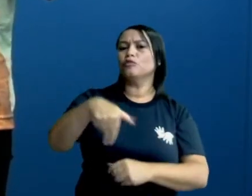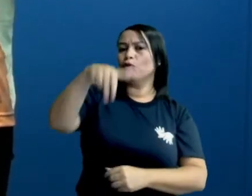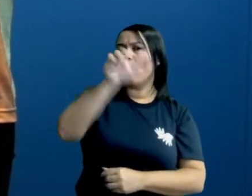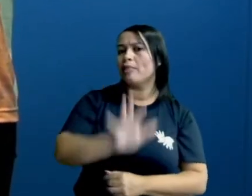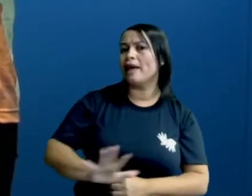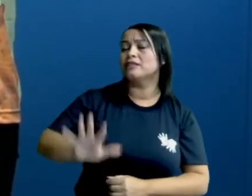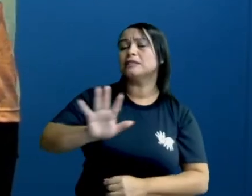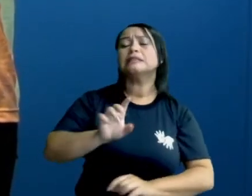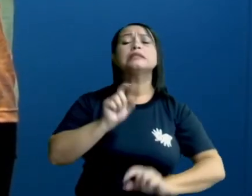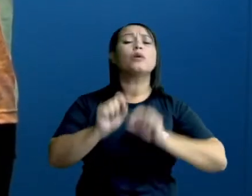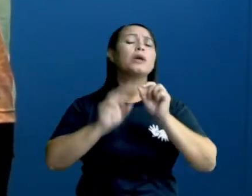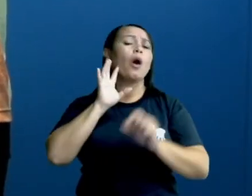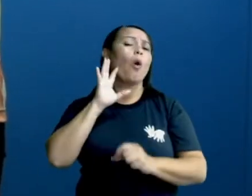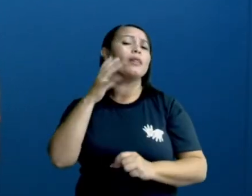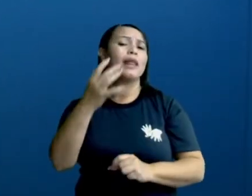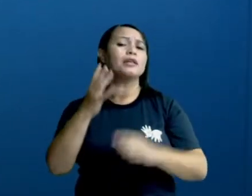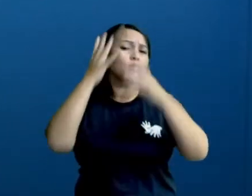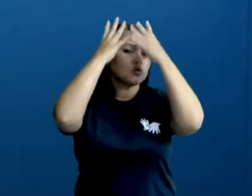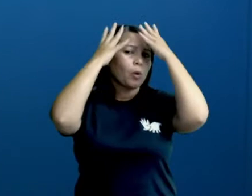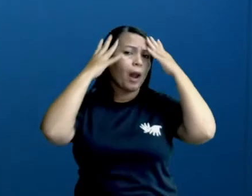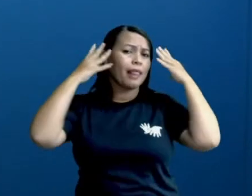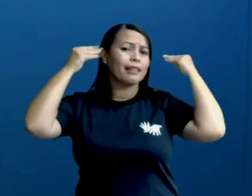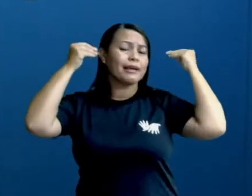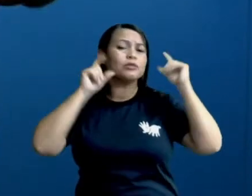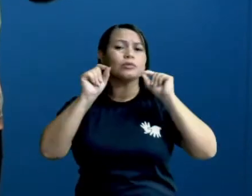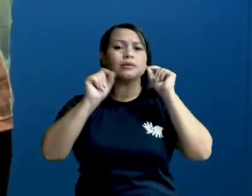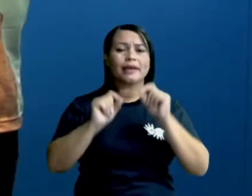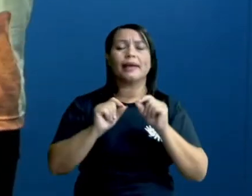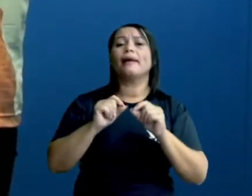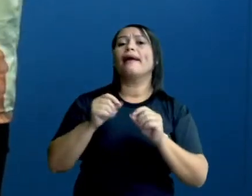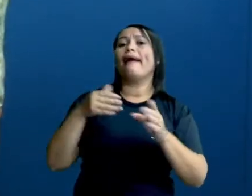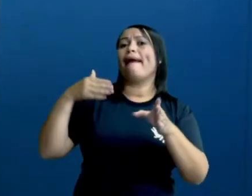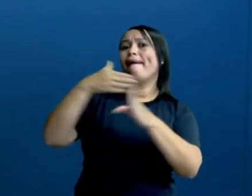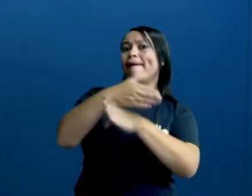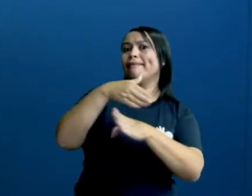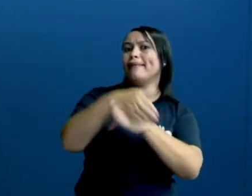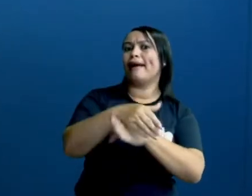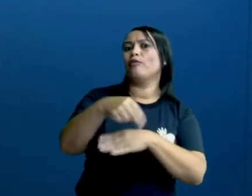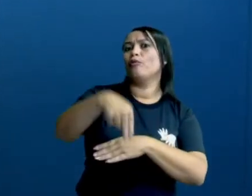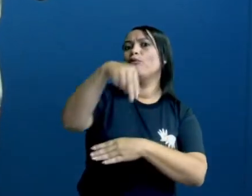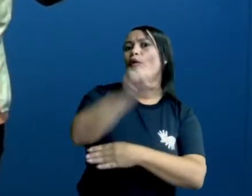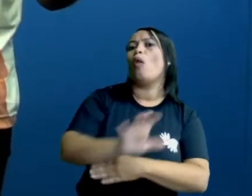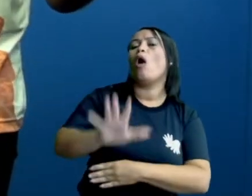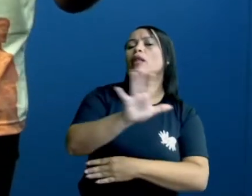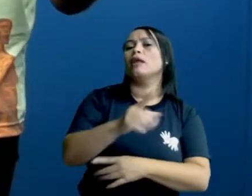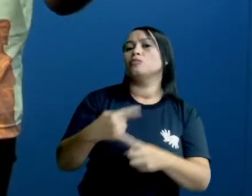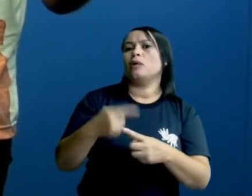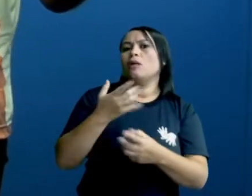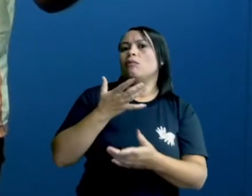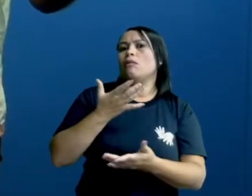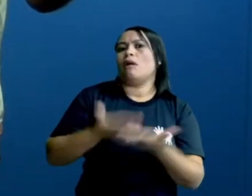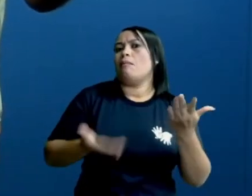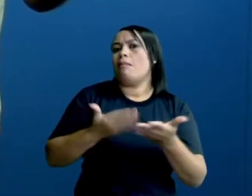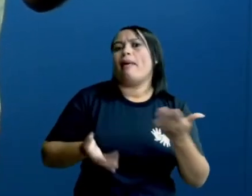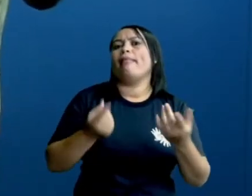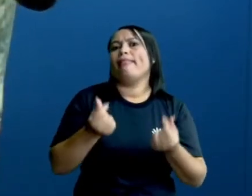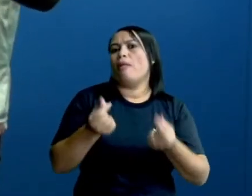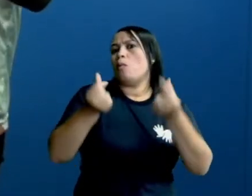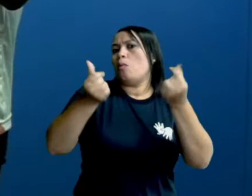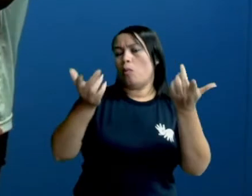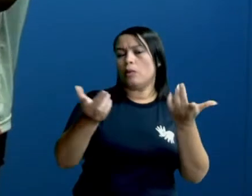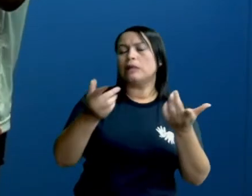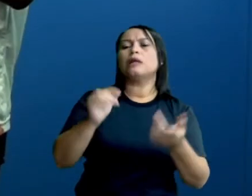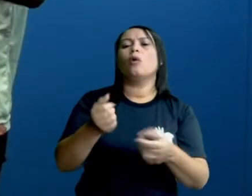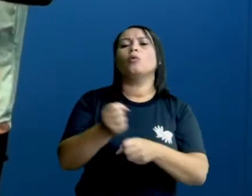Nordeste. E aí o que acontece? Os holandeses, por conta disso, invadem o Nordeste, porque eles não queriam perder os lucros deles, né? Então,